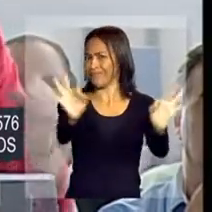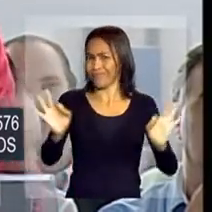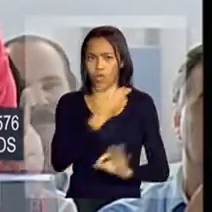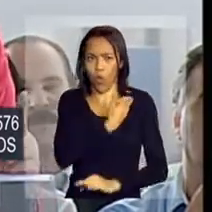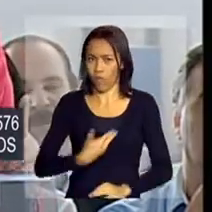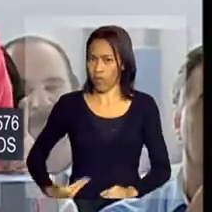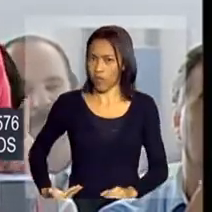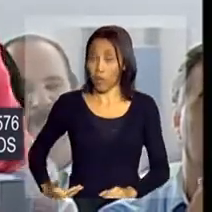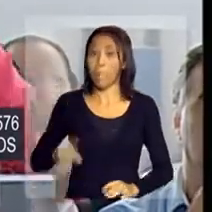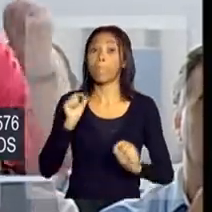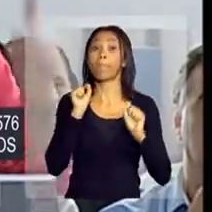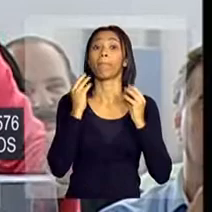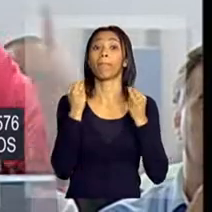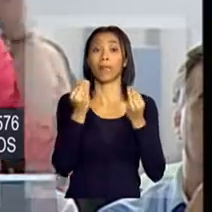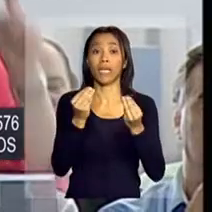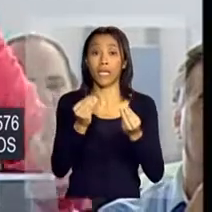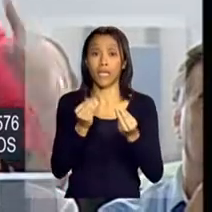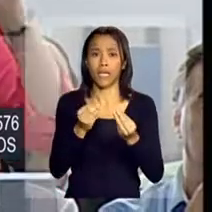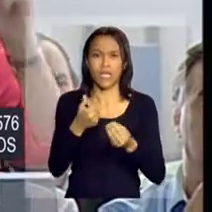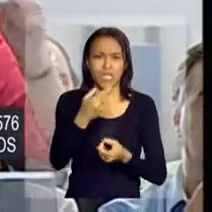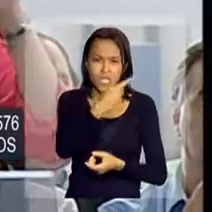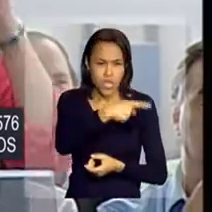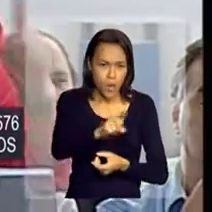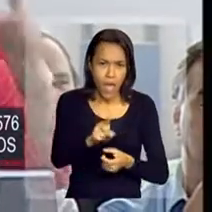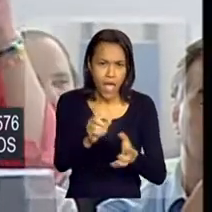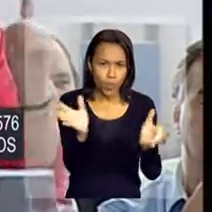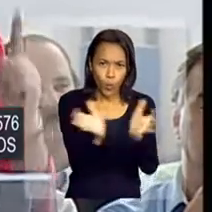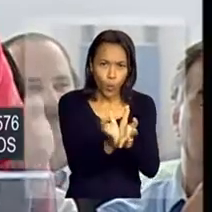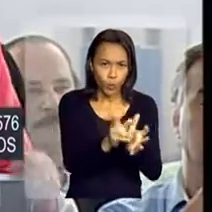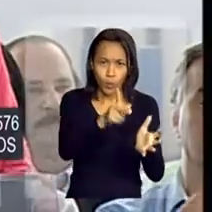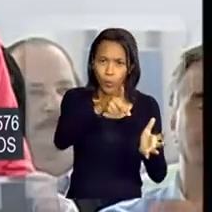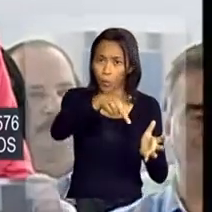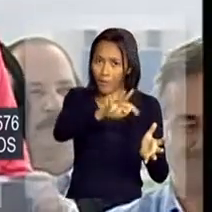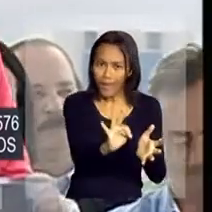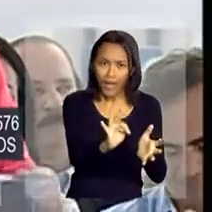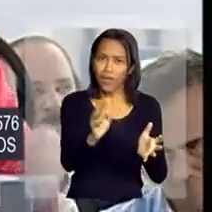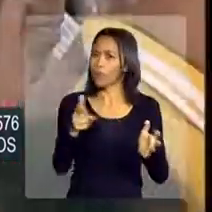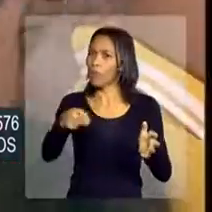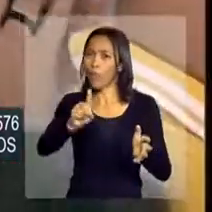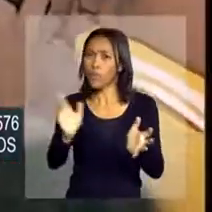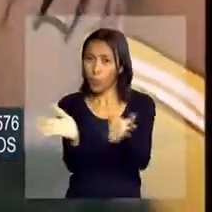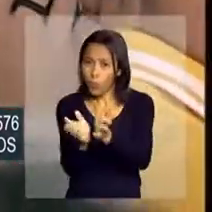para perseguir quem não é do mesmo partido dele.